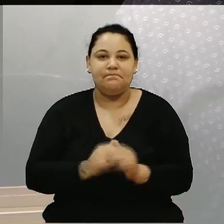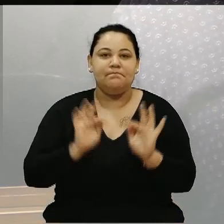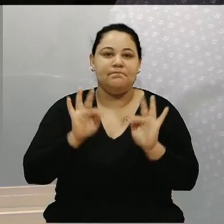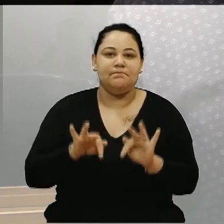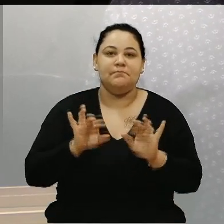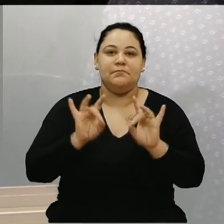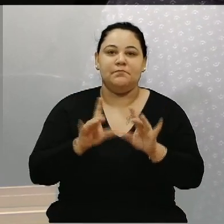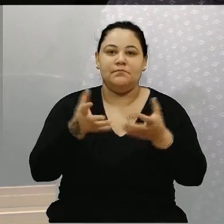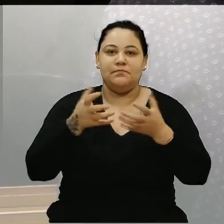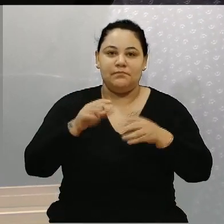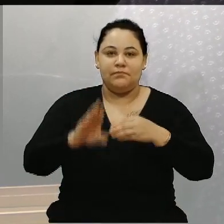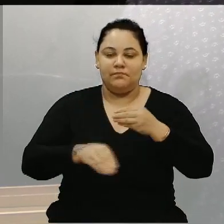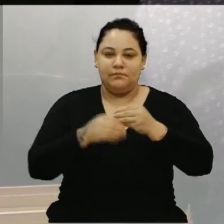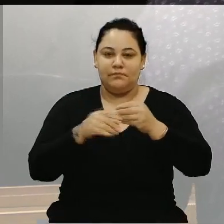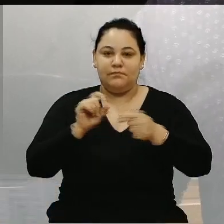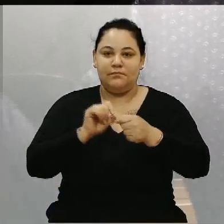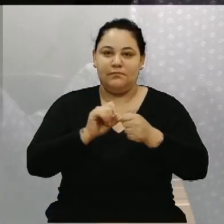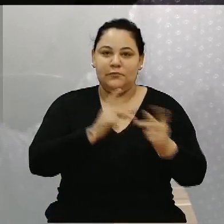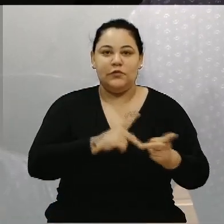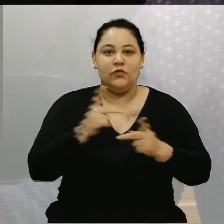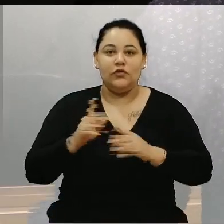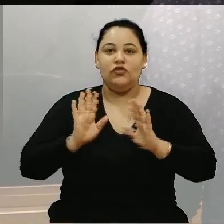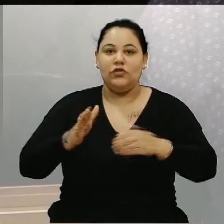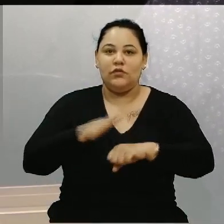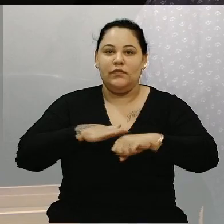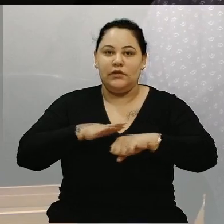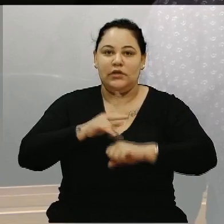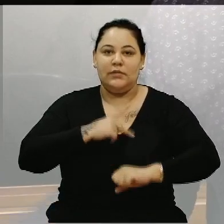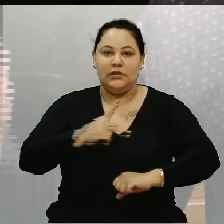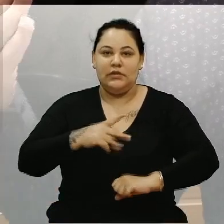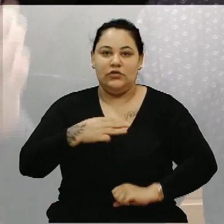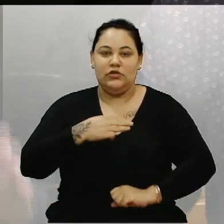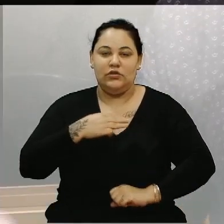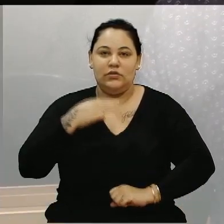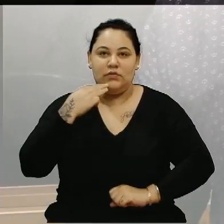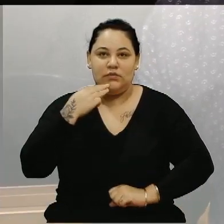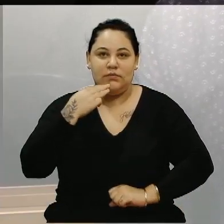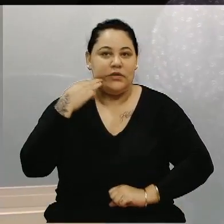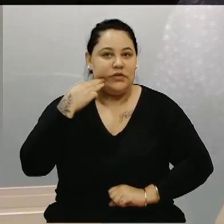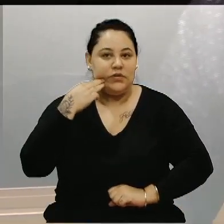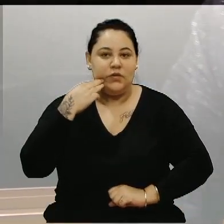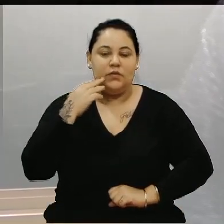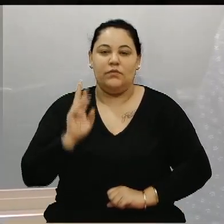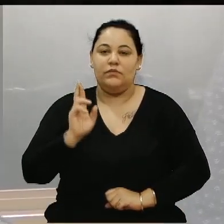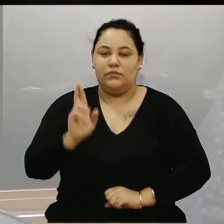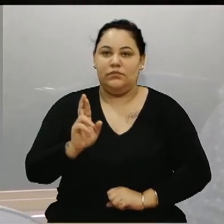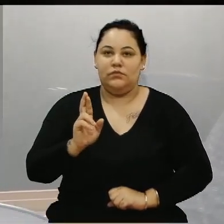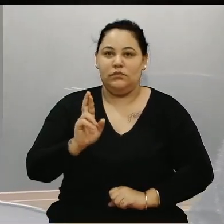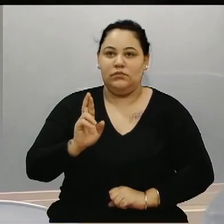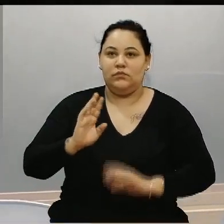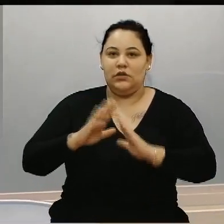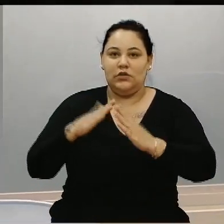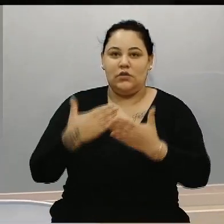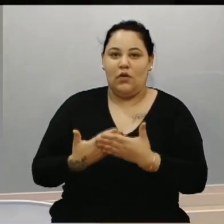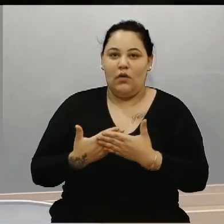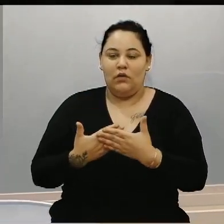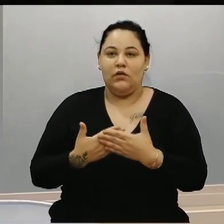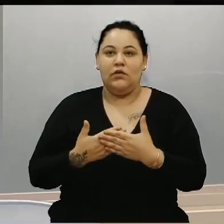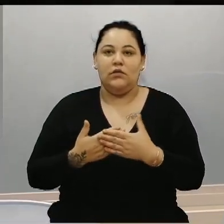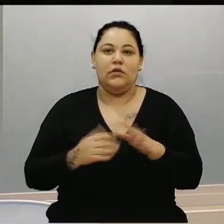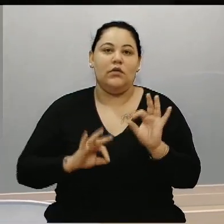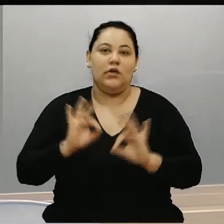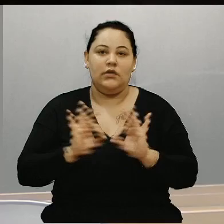concluir, fazer um convite. Já conversei com a nossa presidente Marisol, em nome da Escola do Legislativo, nós estamos organizando um evento super